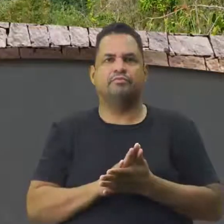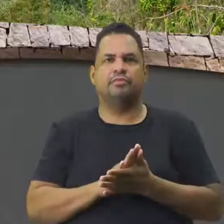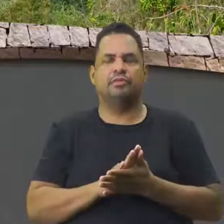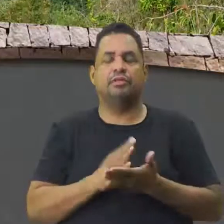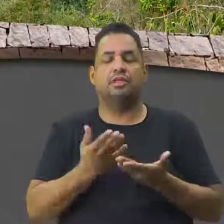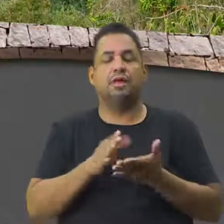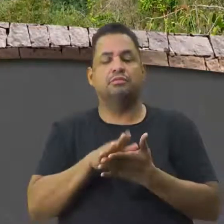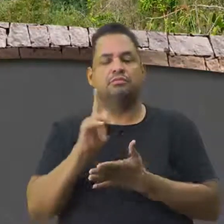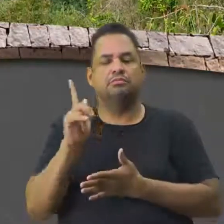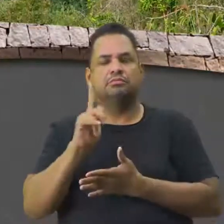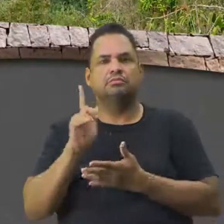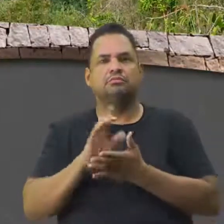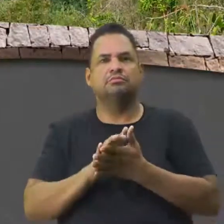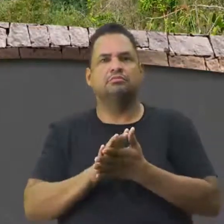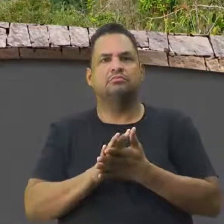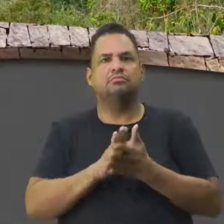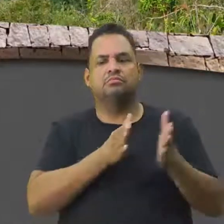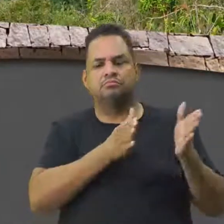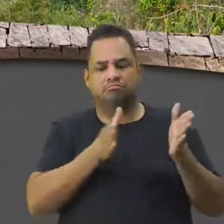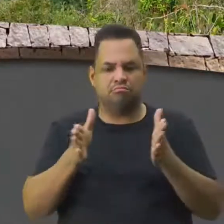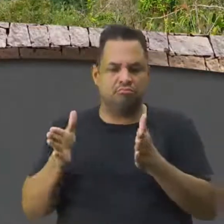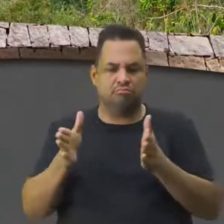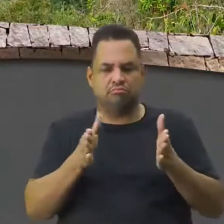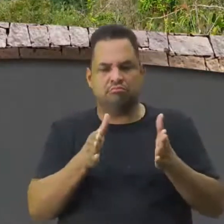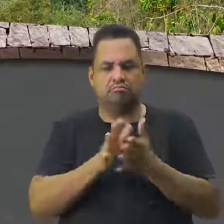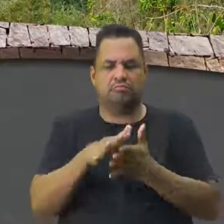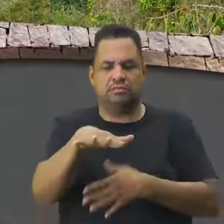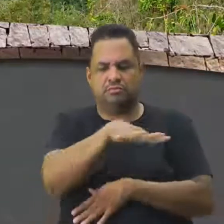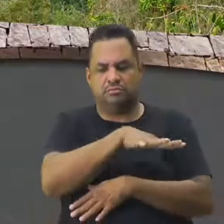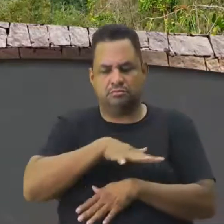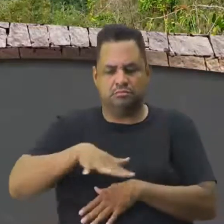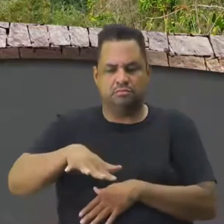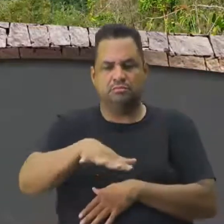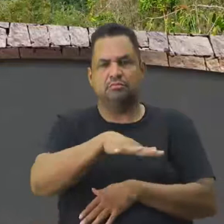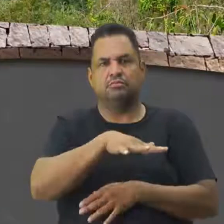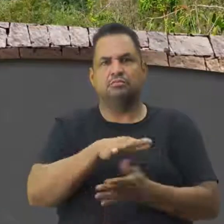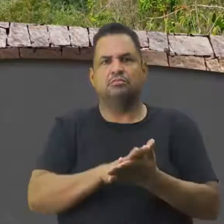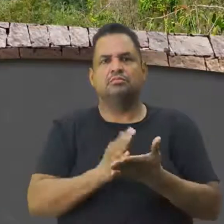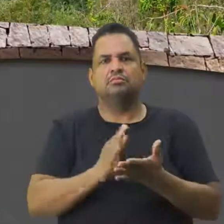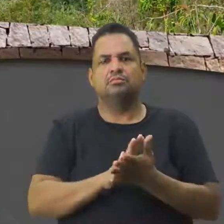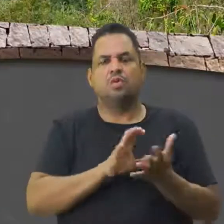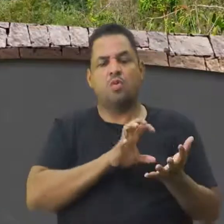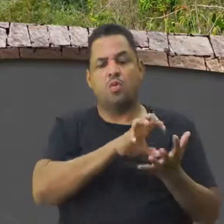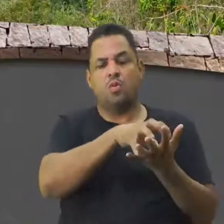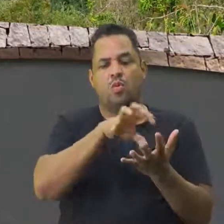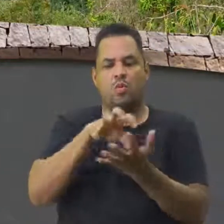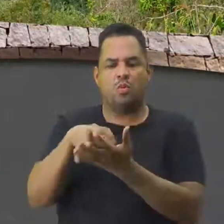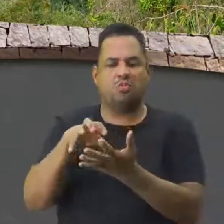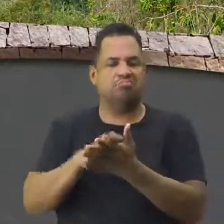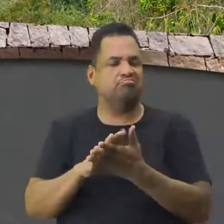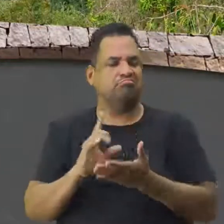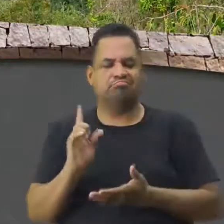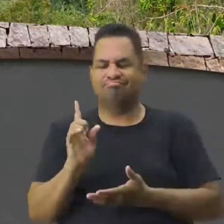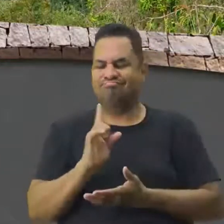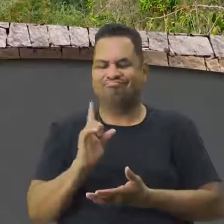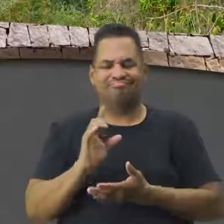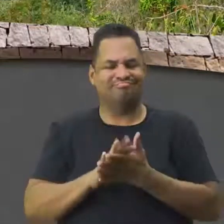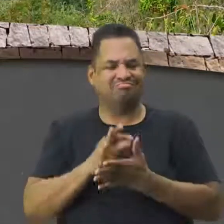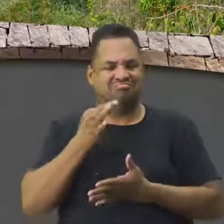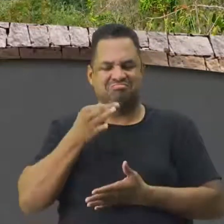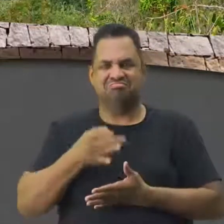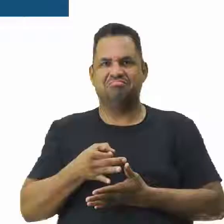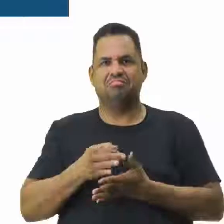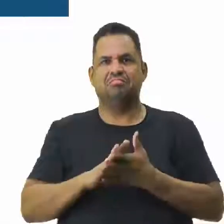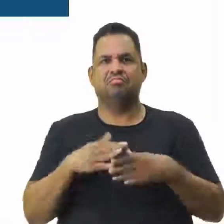chamamos no tempo e espaço. As colônias agrícolas não deram muito certo. E